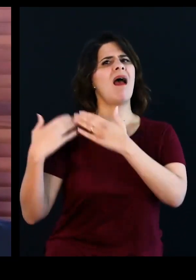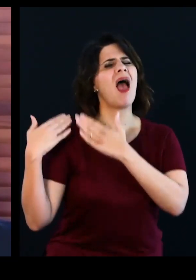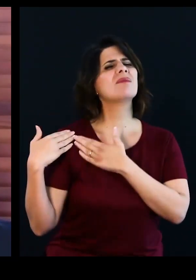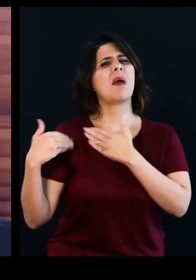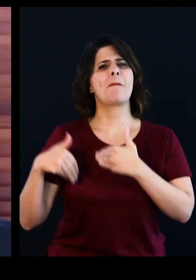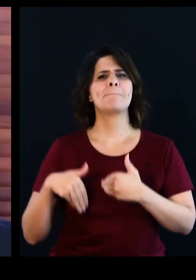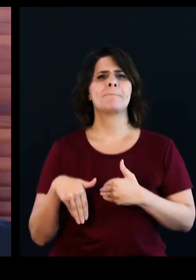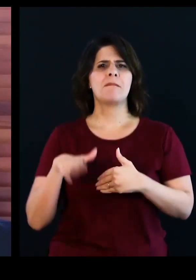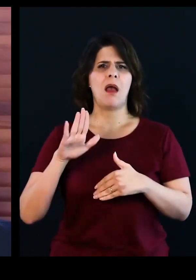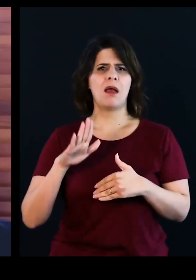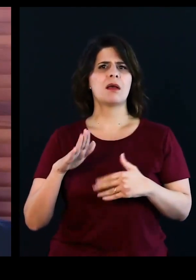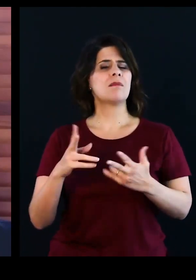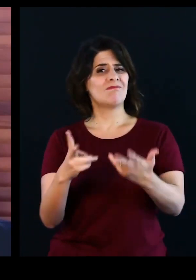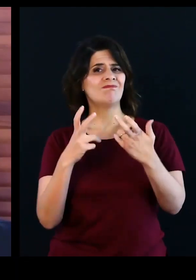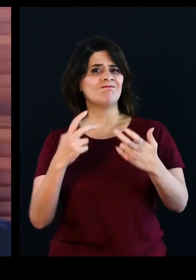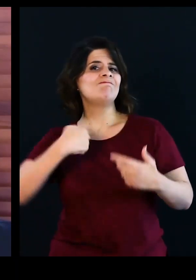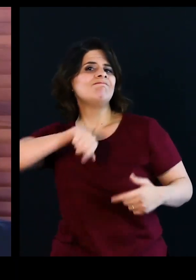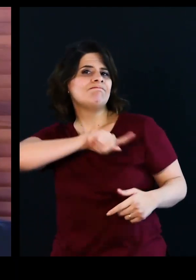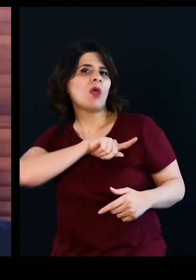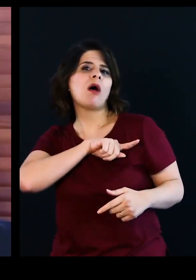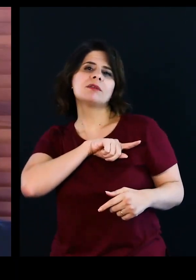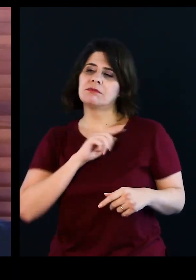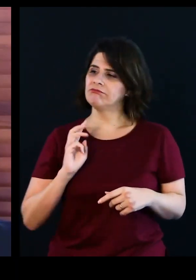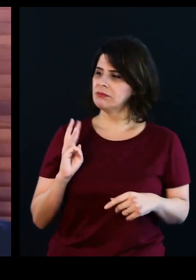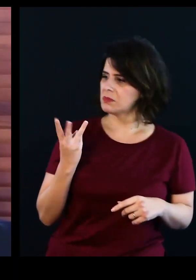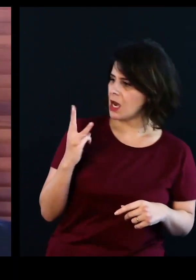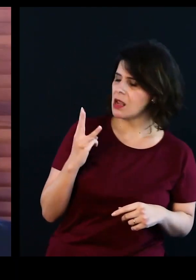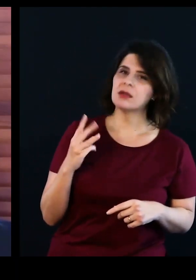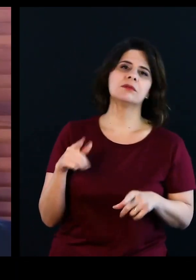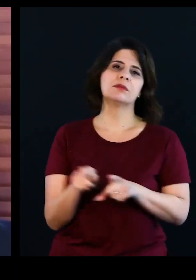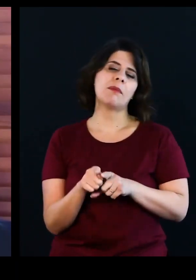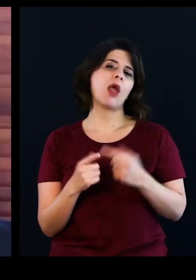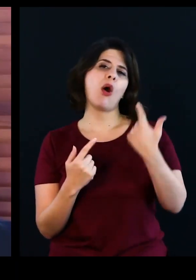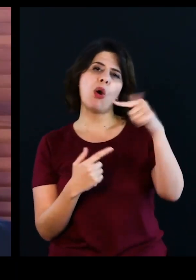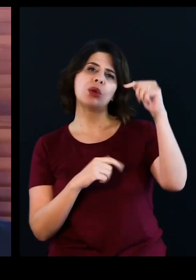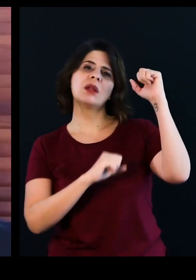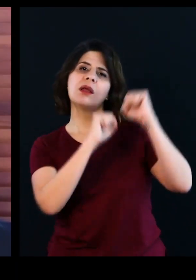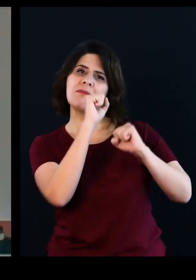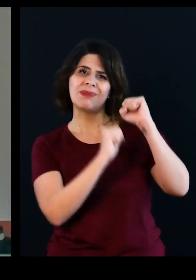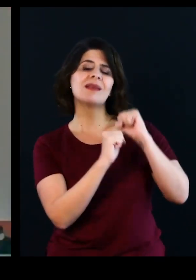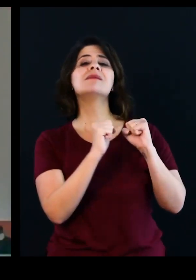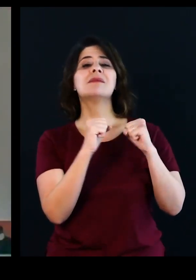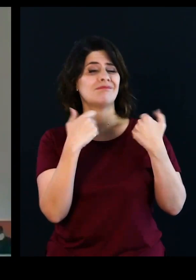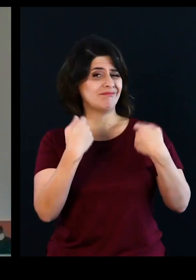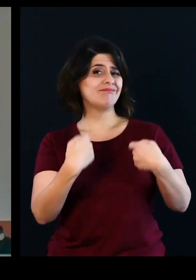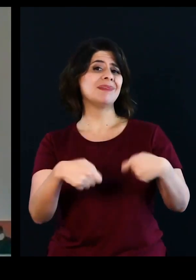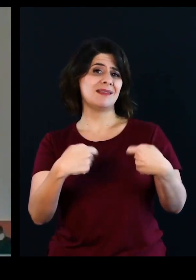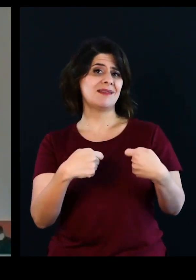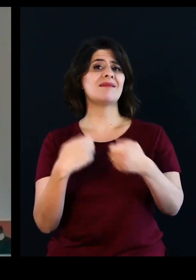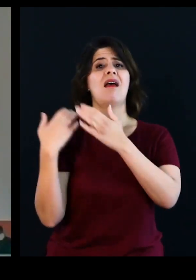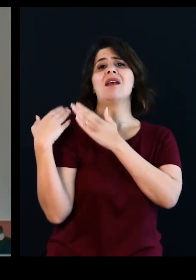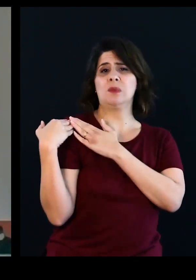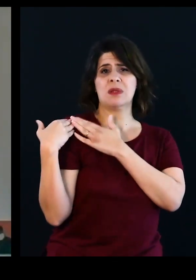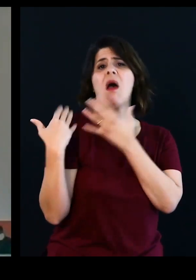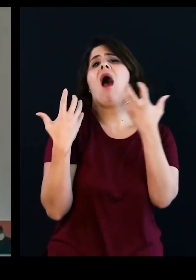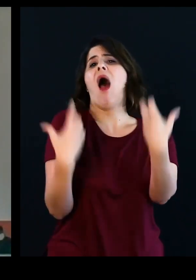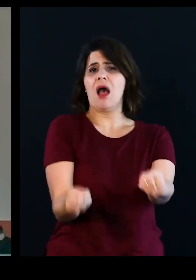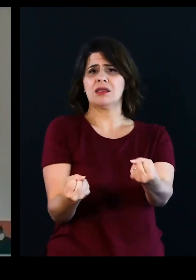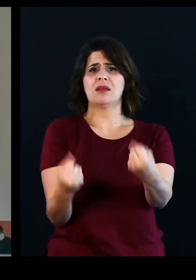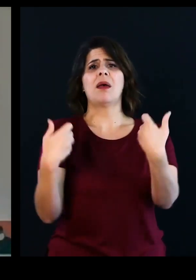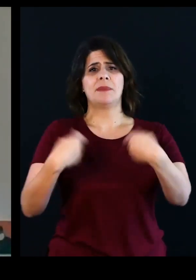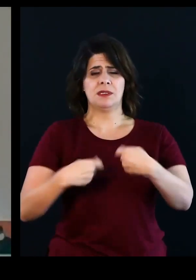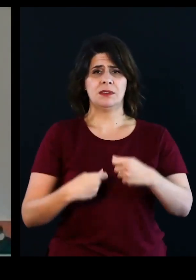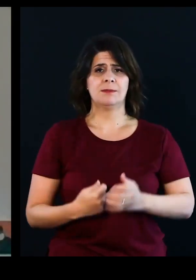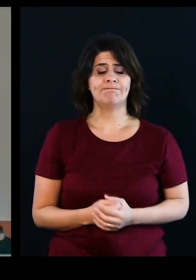que todos nós, de alguma maneira, nós três e outras grandes empresas, estamos assumindo. Agora, do ponto de vista das